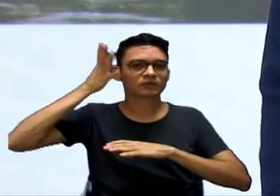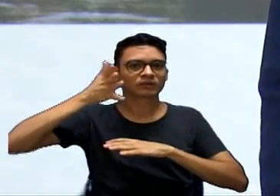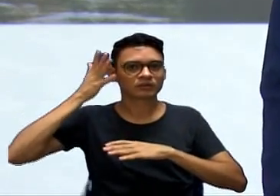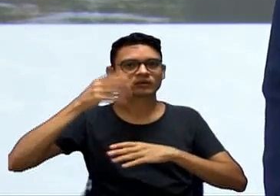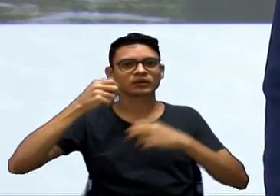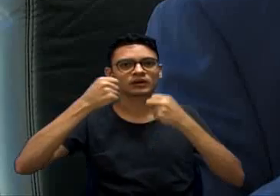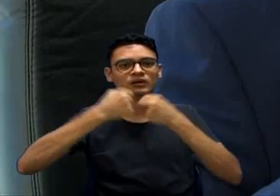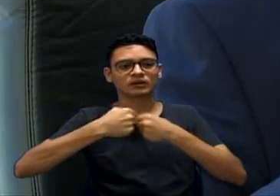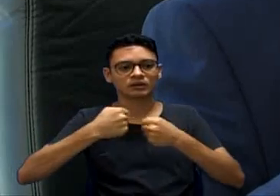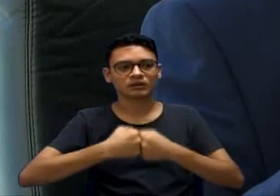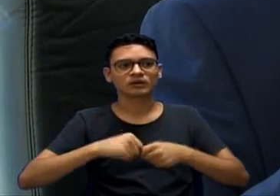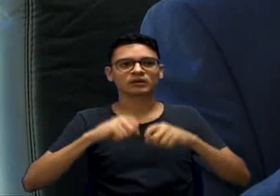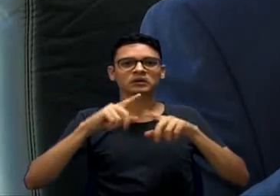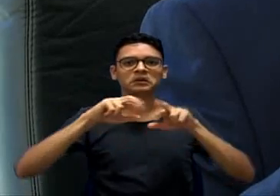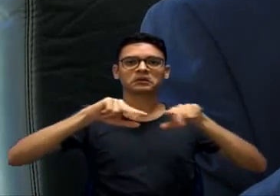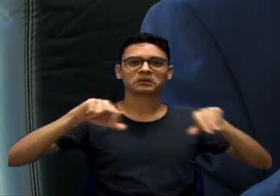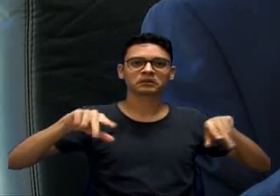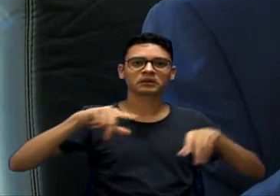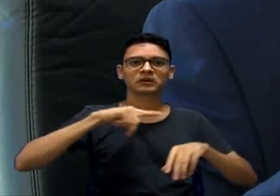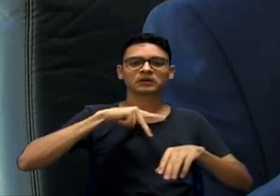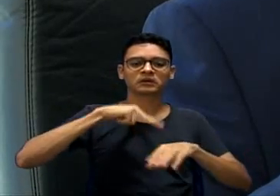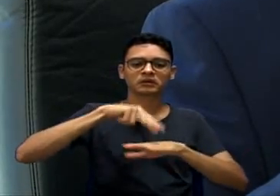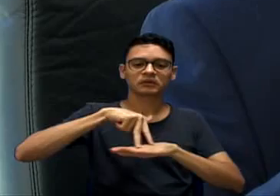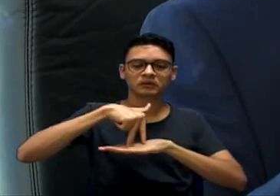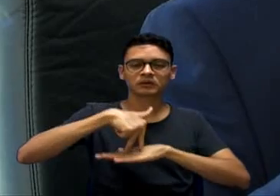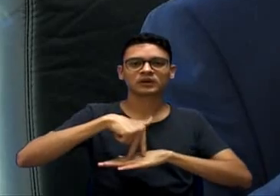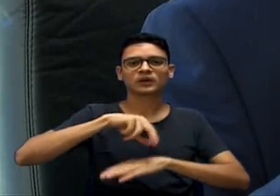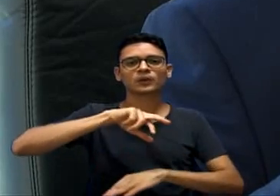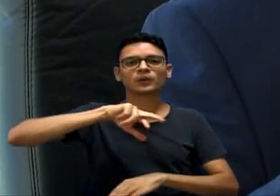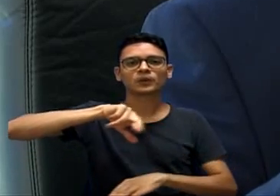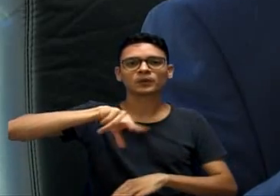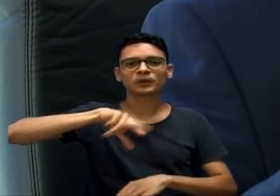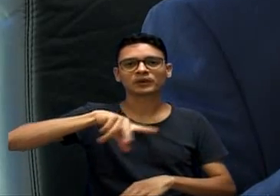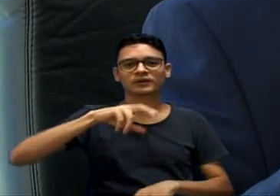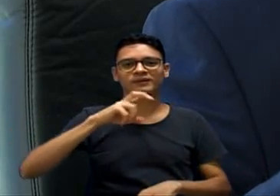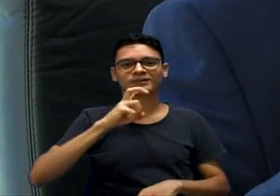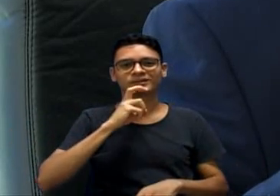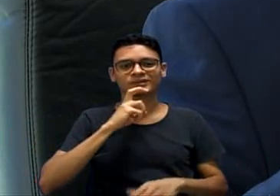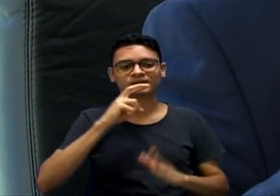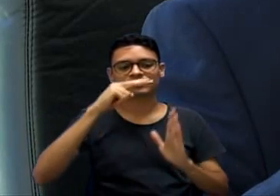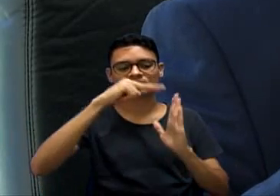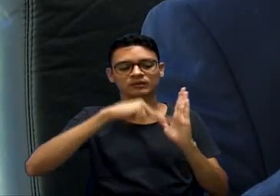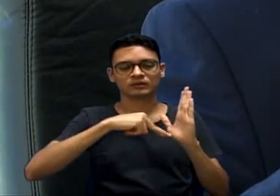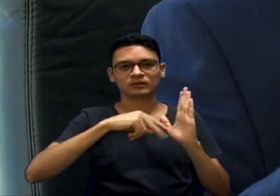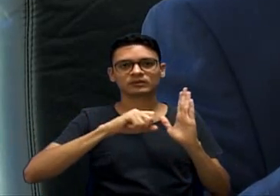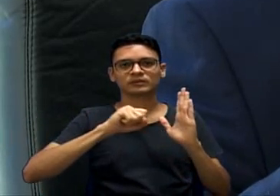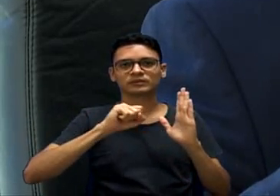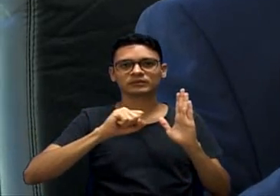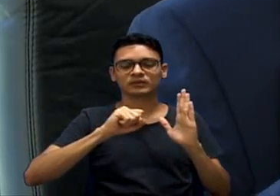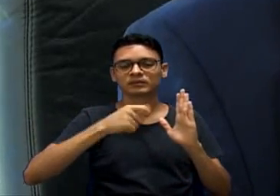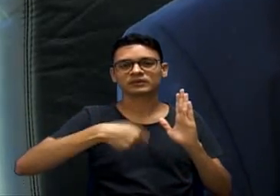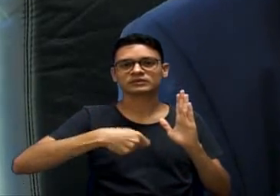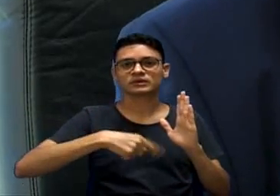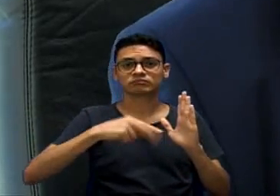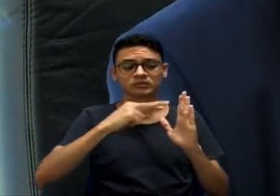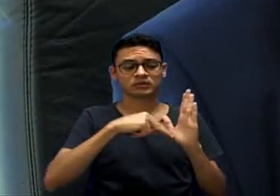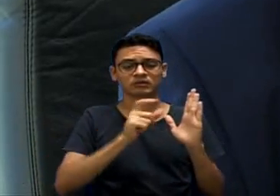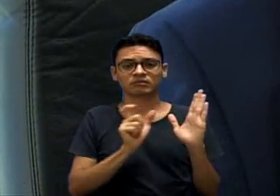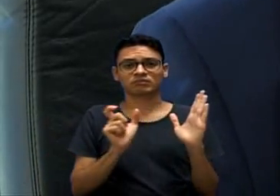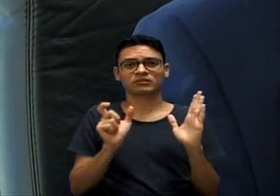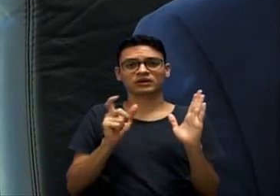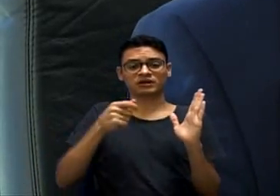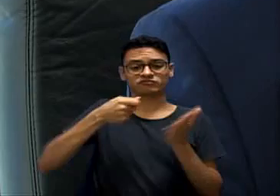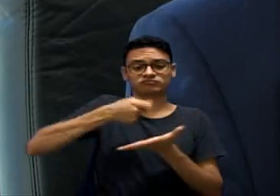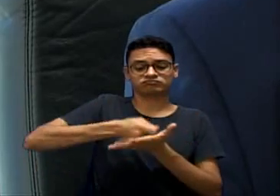debates, seminários e outros eventos e atividades. Não nomina que o município que tem que fazer. Não está deverão, nomina. Deverão. Não está,